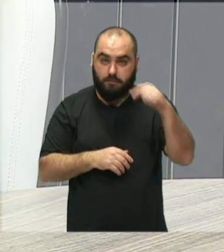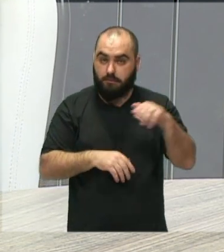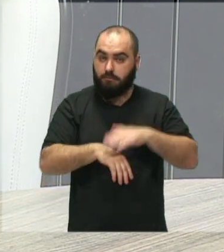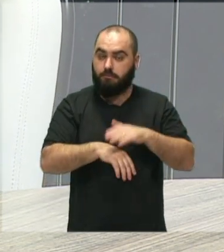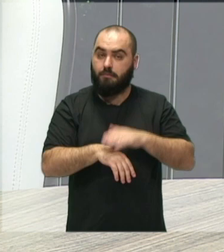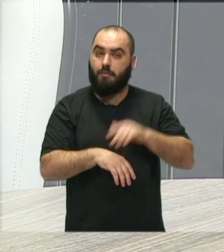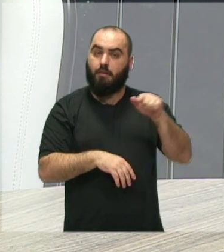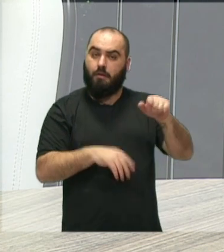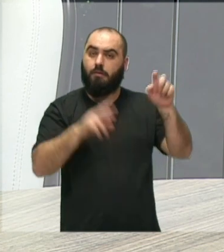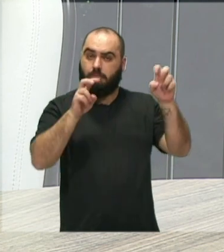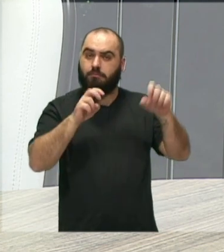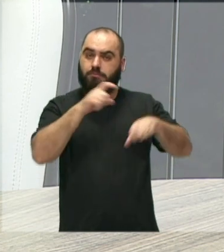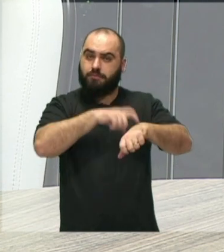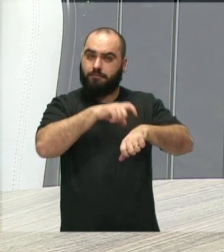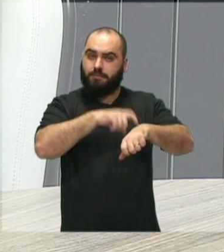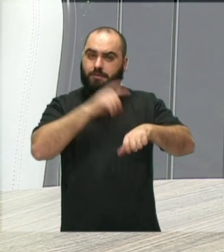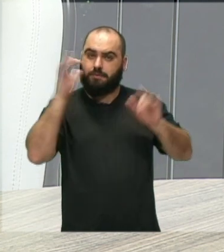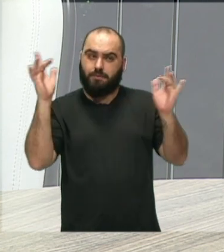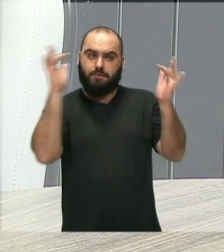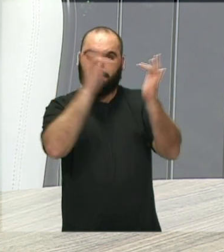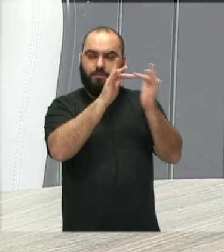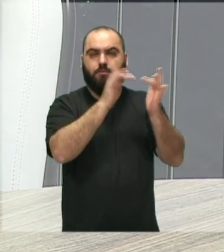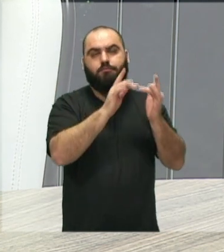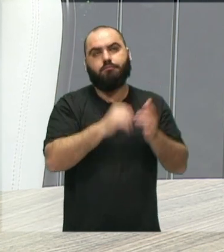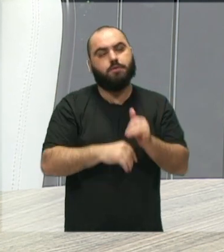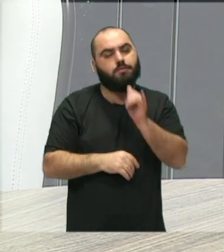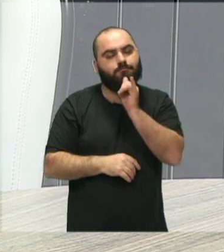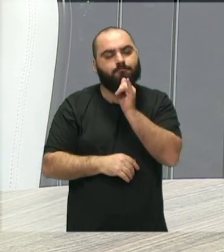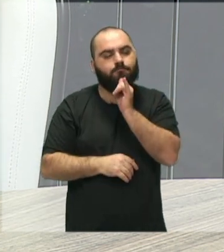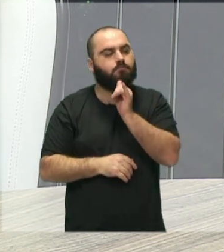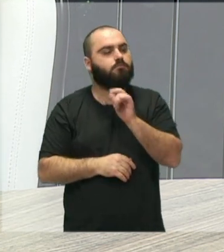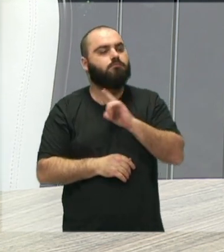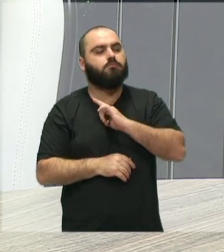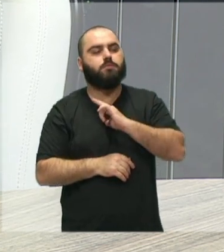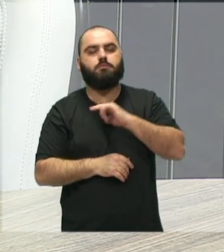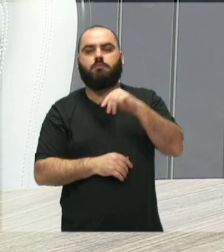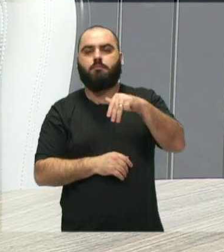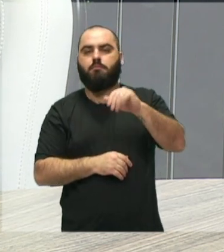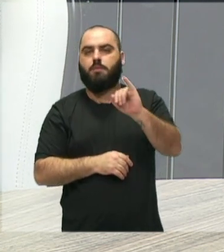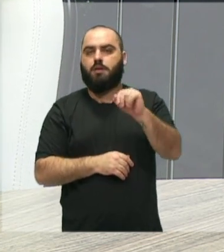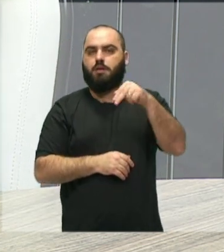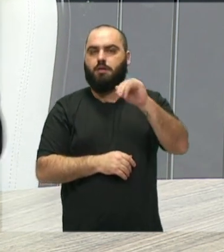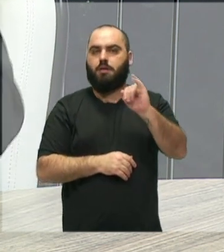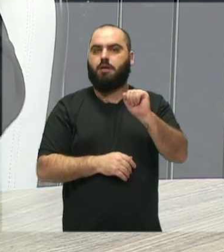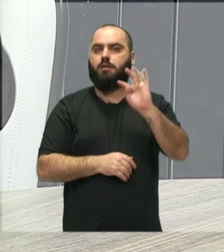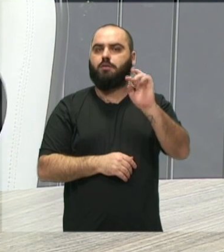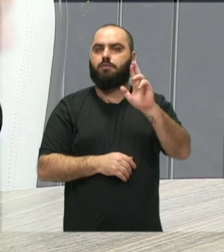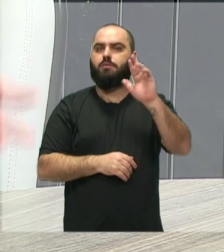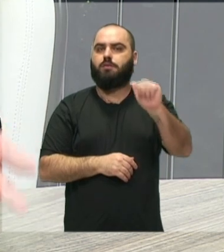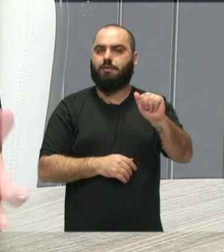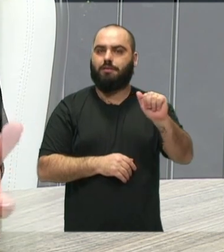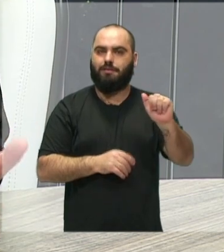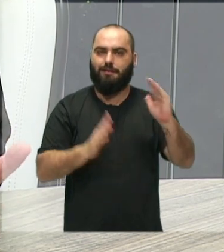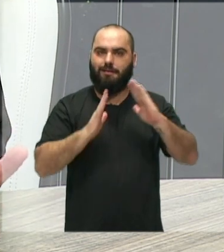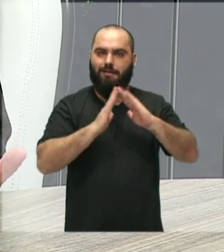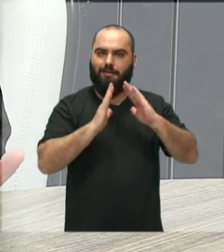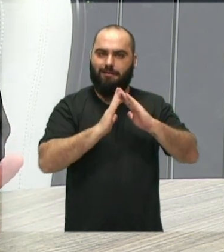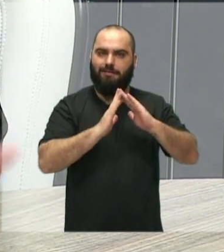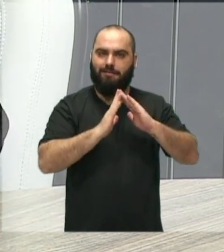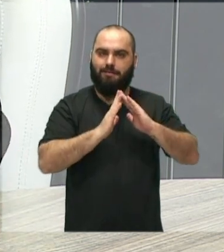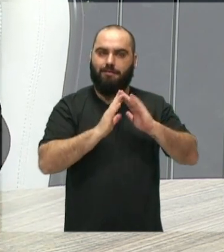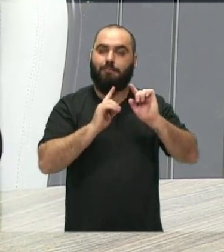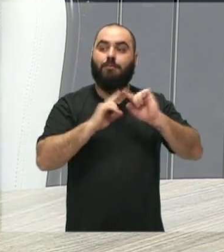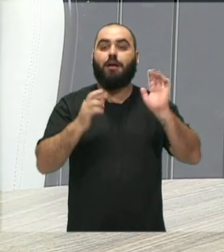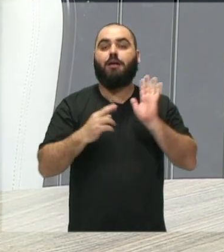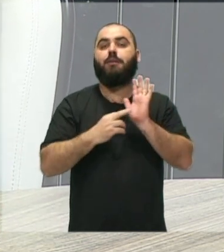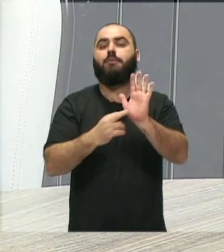interatividade mesmo. A gente procura, por exemplo, a gente tem muito miniaturas de engenhos, mas ele representa, né, como que era feita